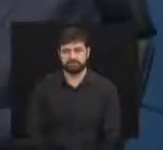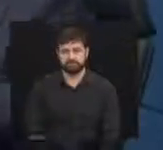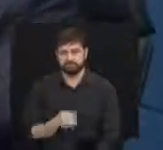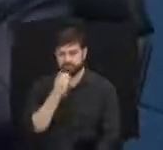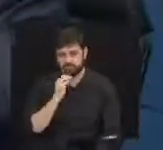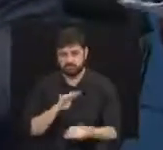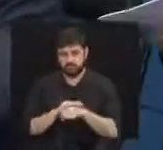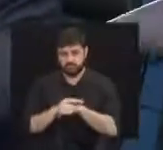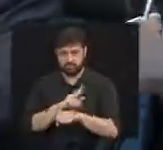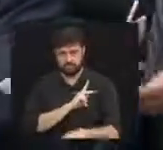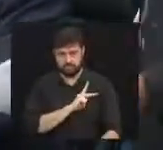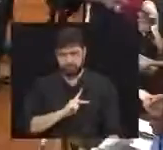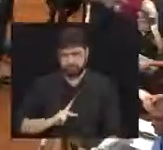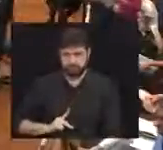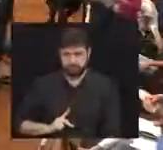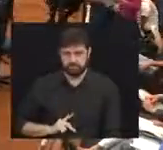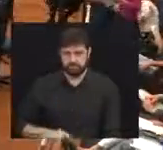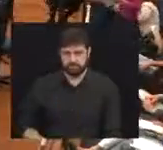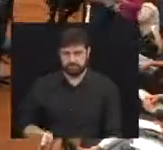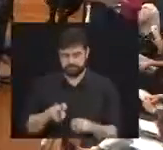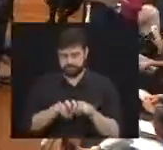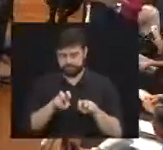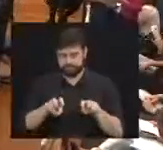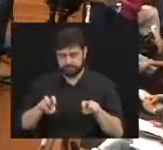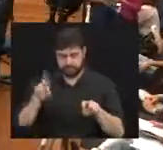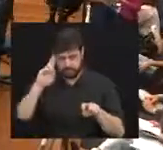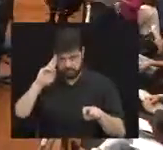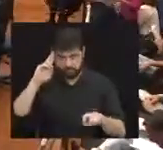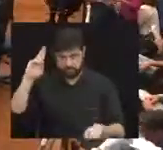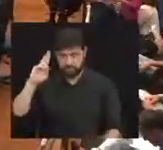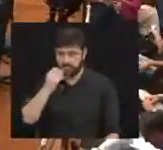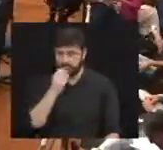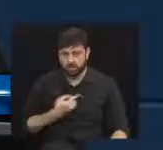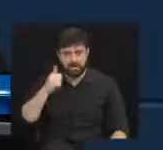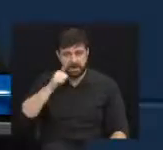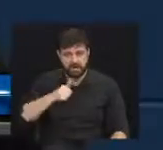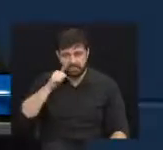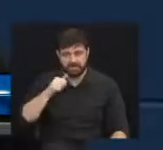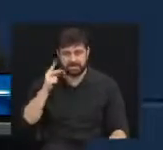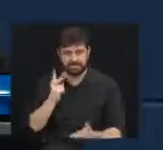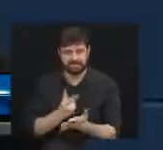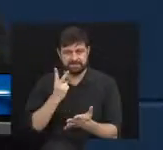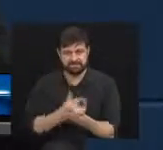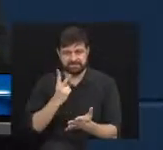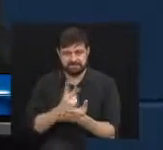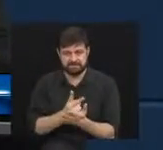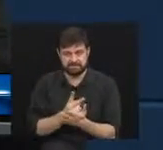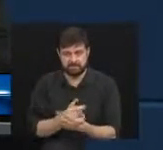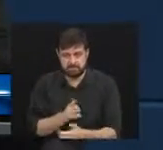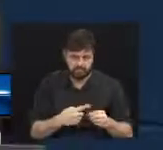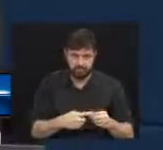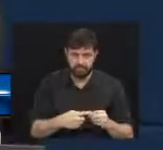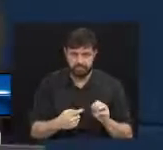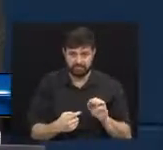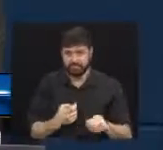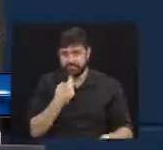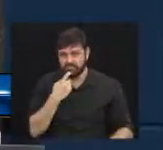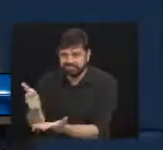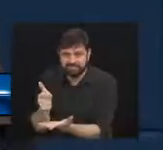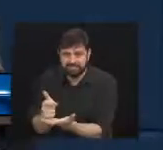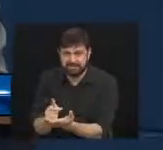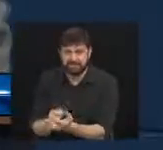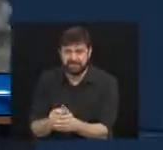e 1 foi retirado o pedido de urgência. Muitos vereadores aproveitaram a primeira reunião ordinária para utilizar o tempo de liderança,